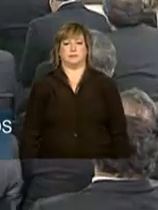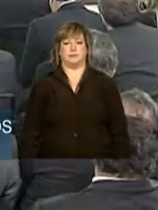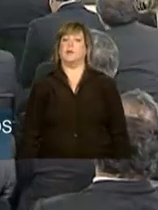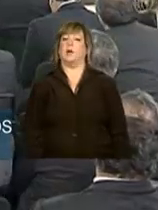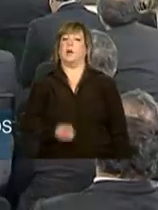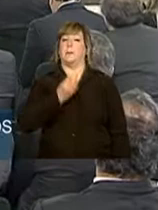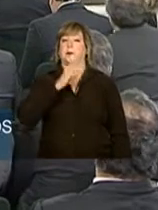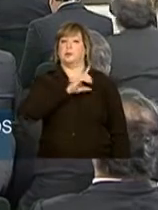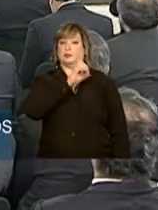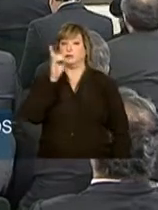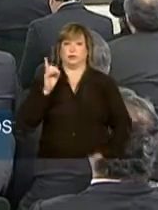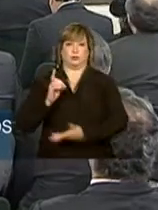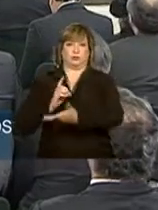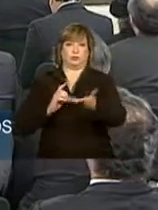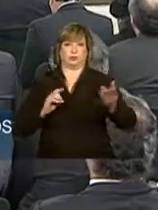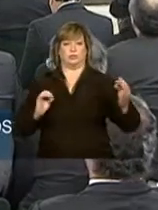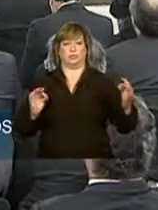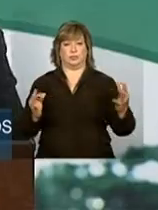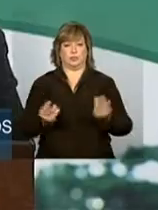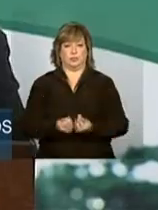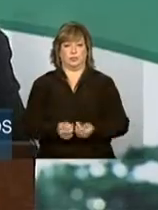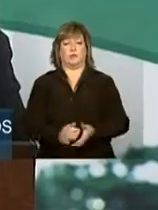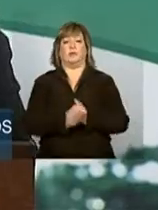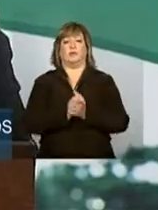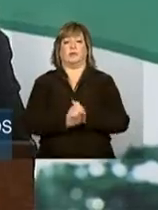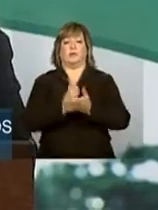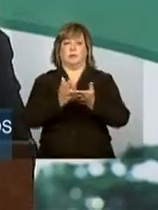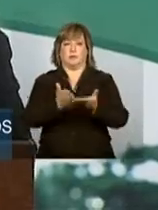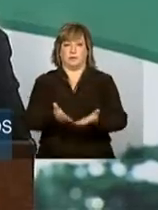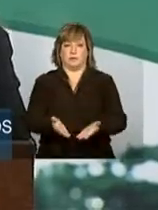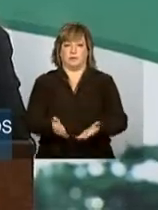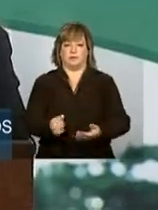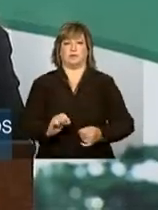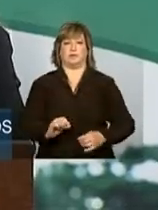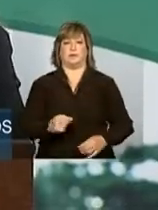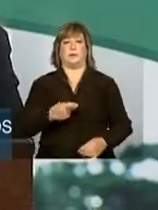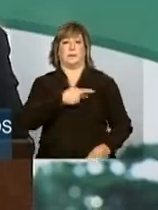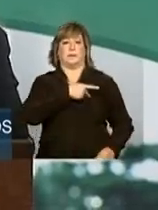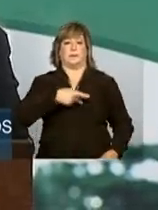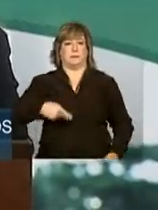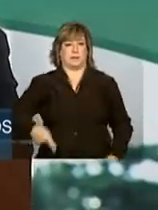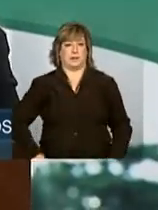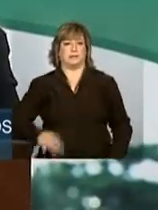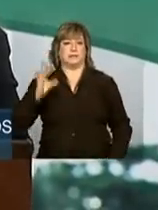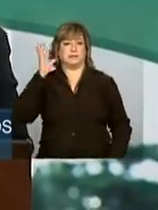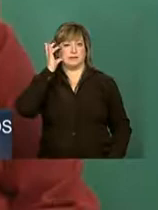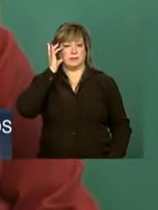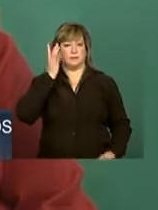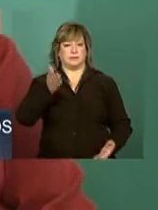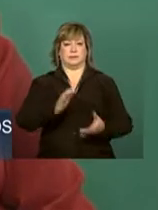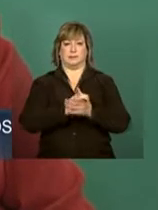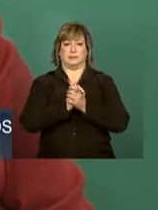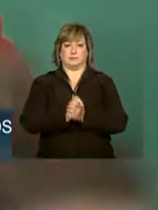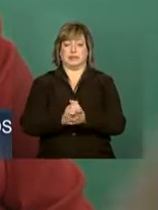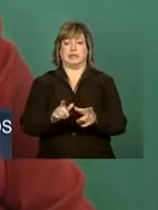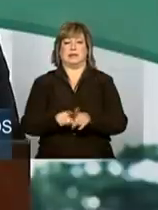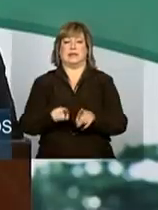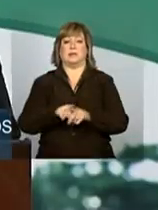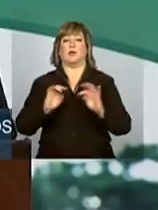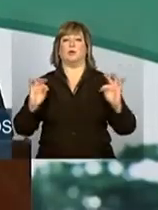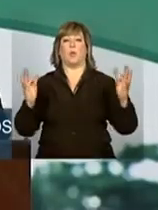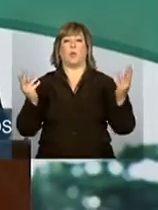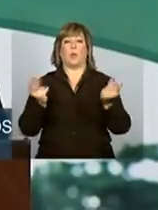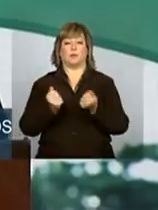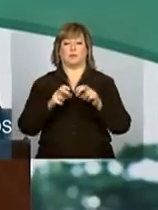Bom dia a todos. Cumprimento Vossa Excelência, nossa presidenta Dilma, e cumprimento a todos que compõem